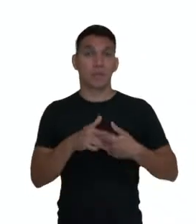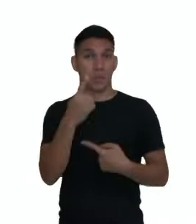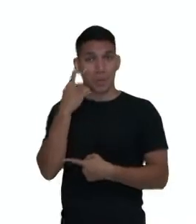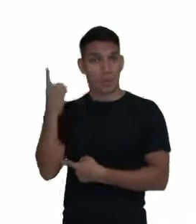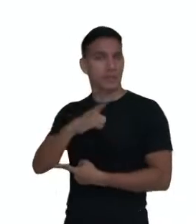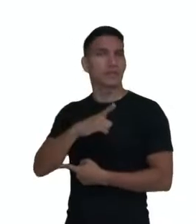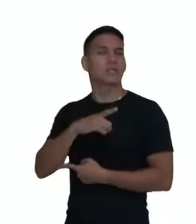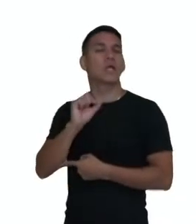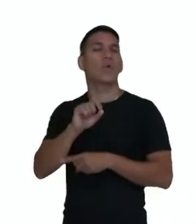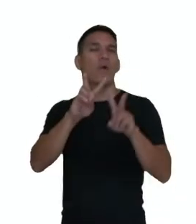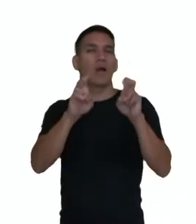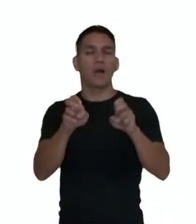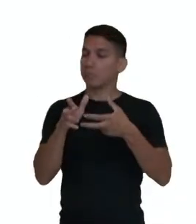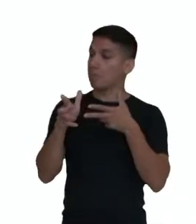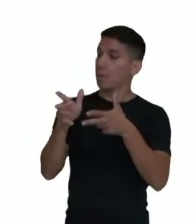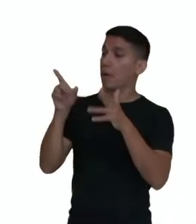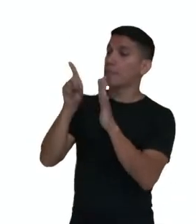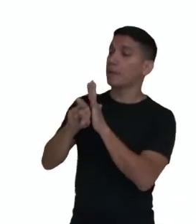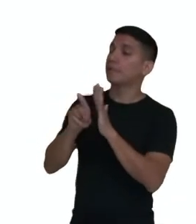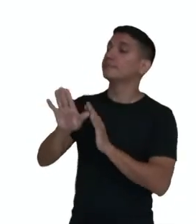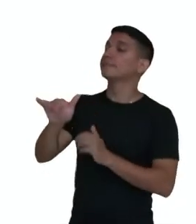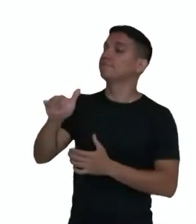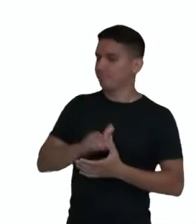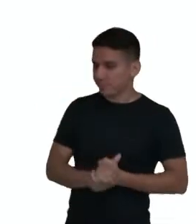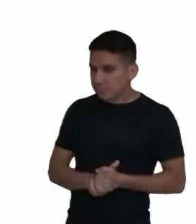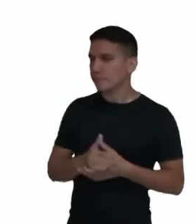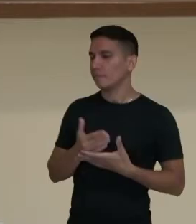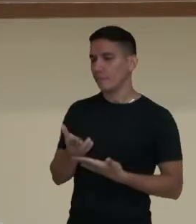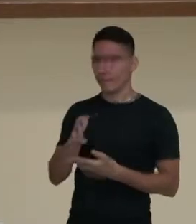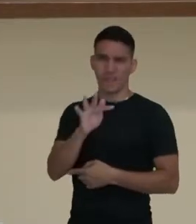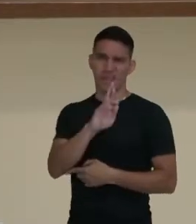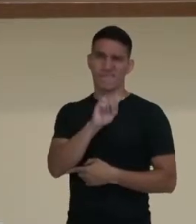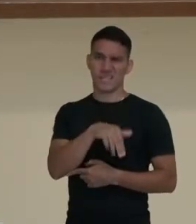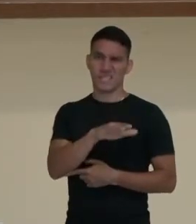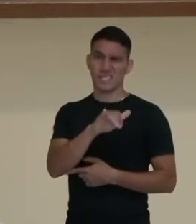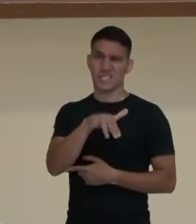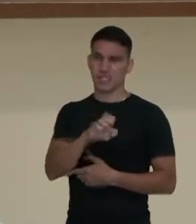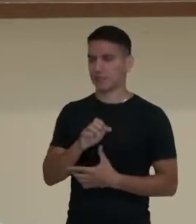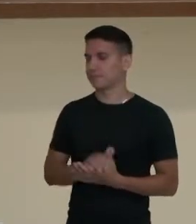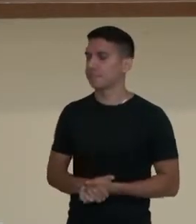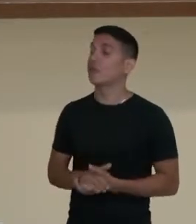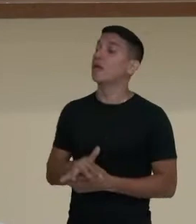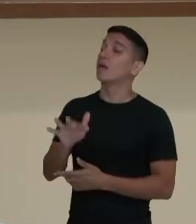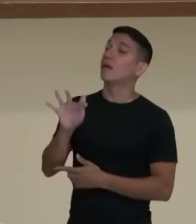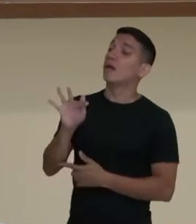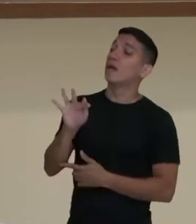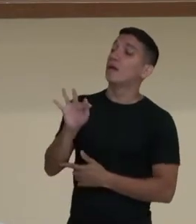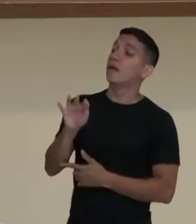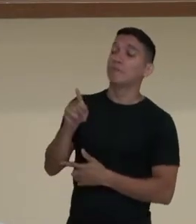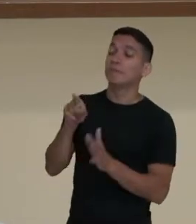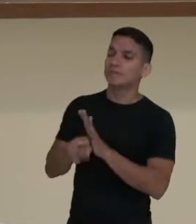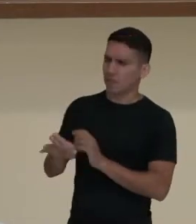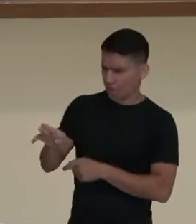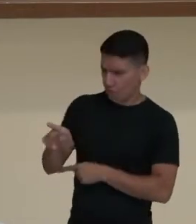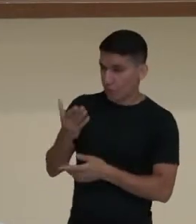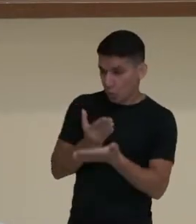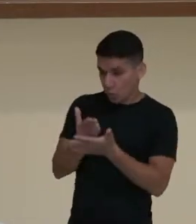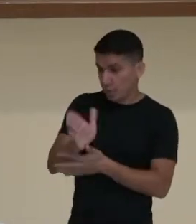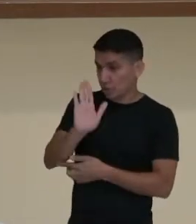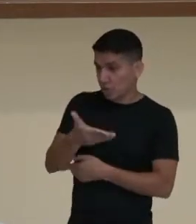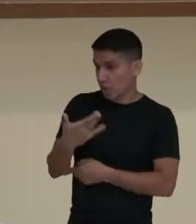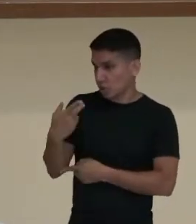Daí, a entrevistadora pergunta para ela, que é a Francine. A Francine pergunta, você começou